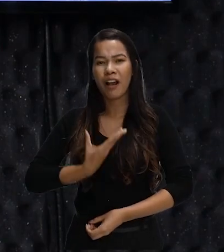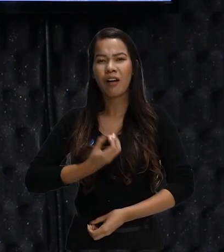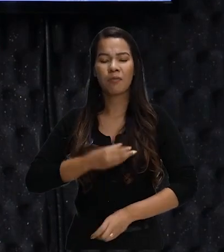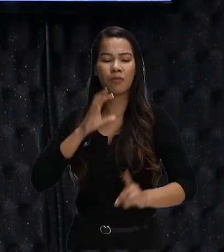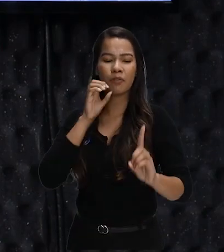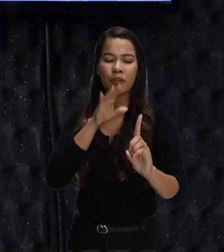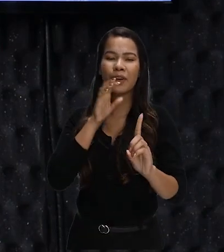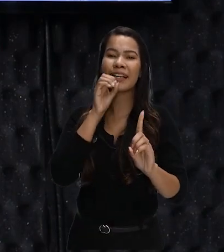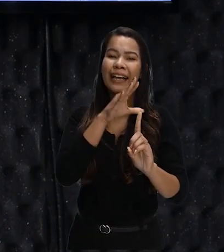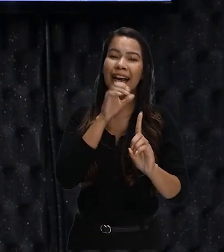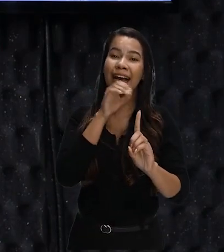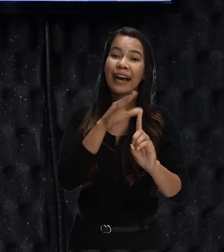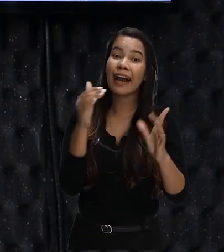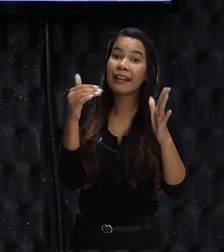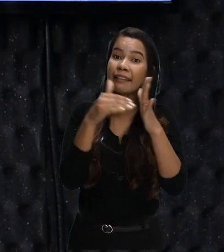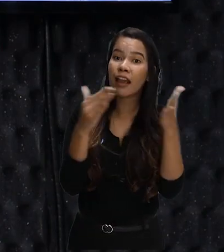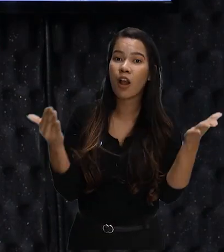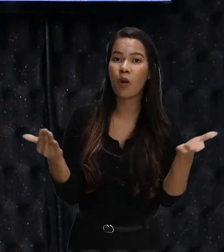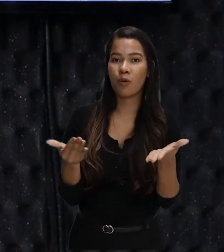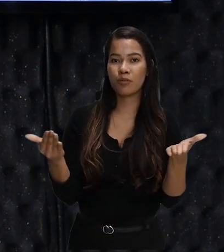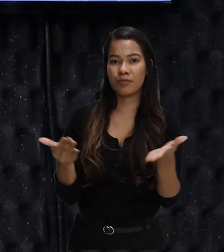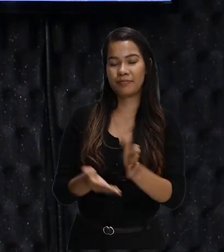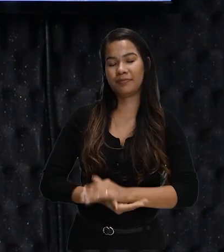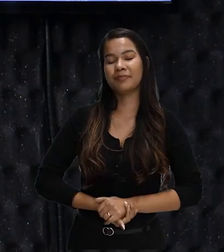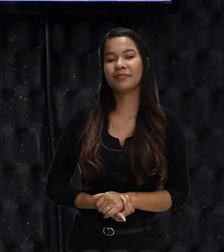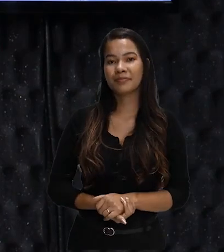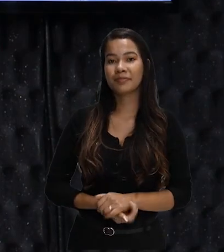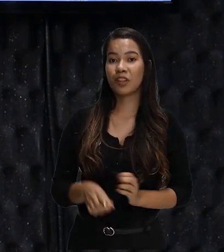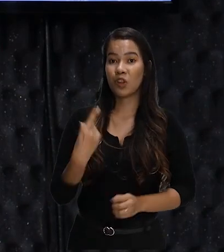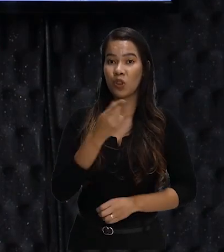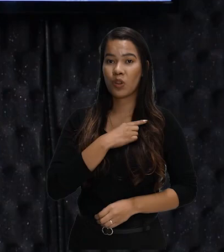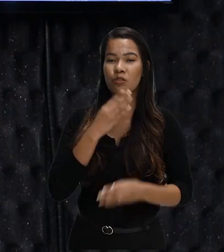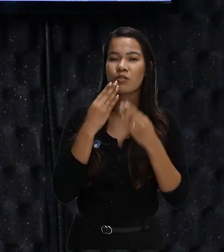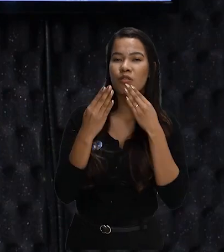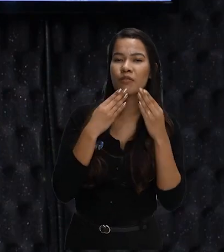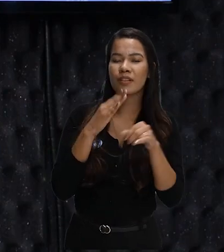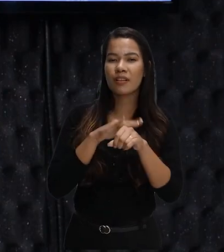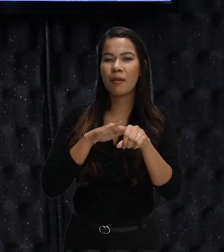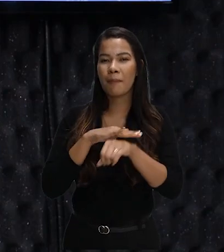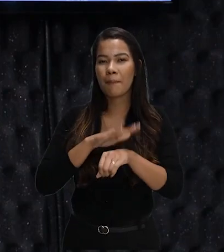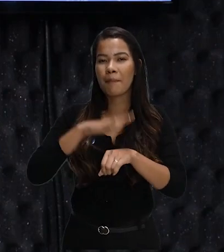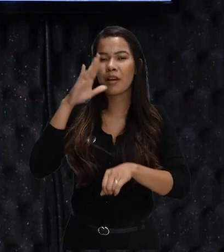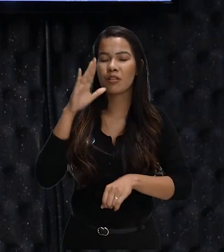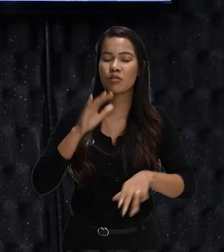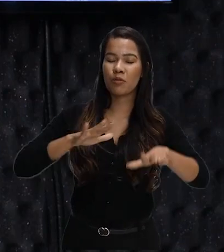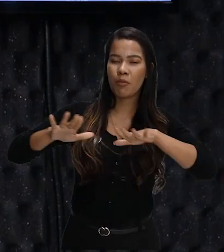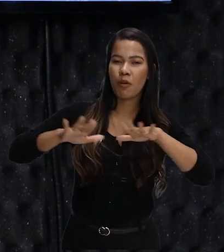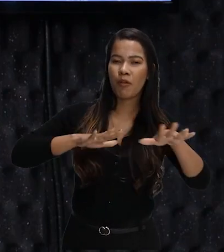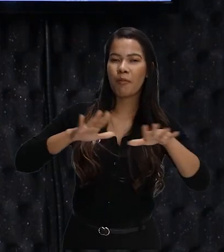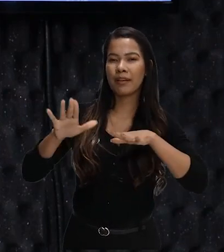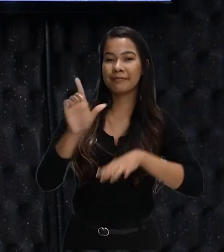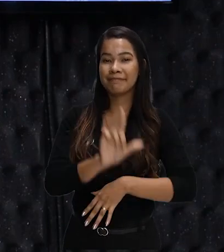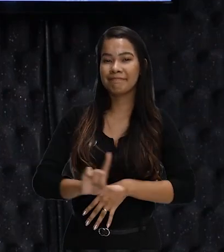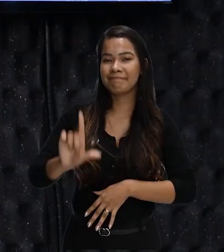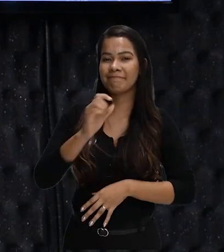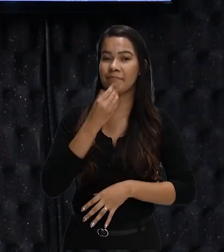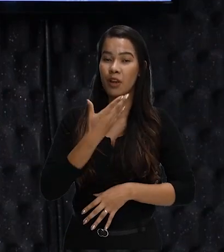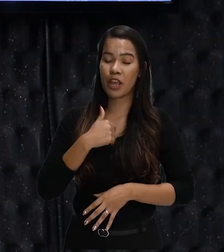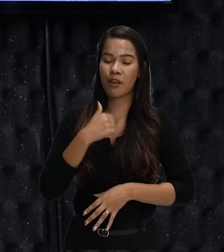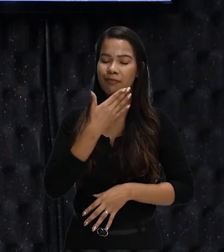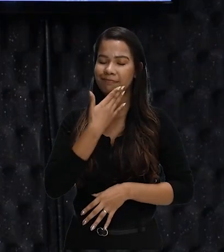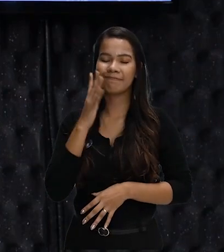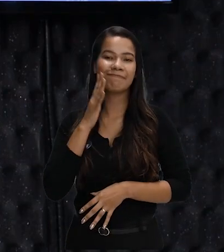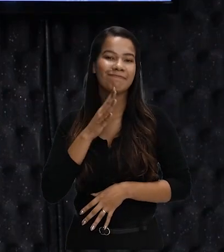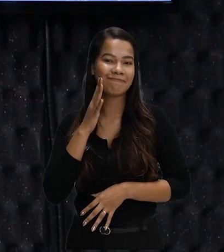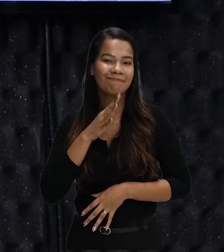até mesmo nos dias atuais. Vamos conversar mais um pouquinho sobre esse movimento literário muito bom. Eu acho legal, eu